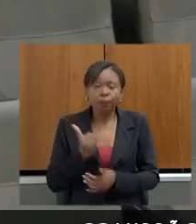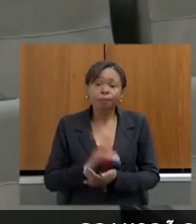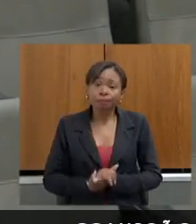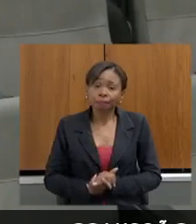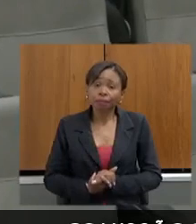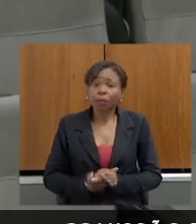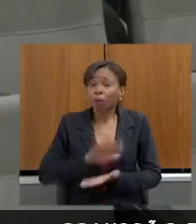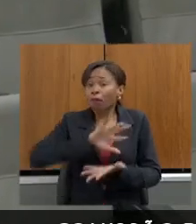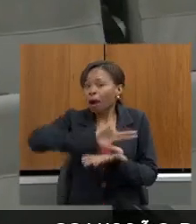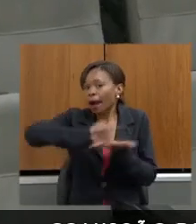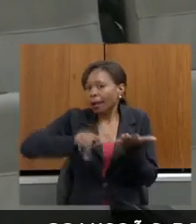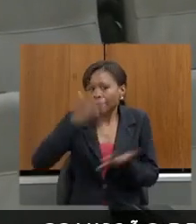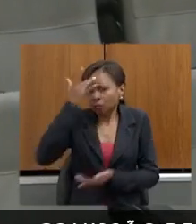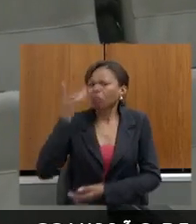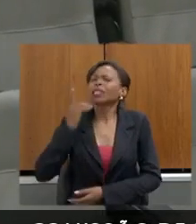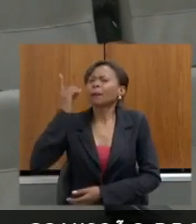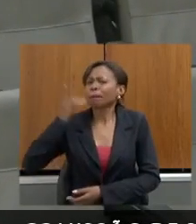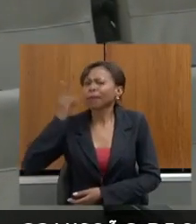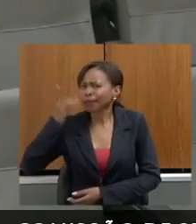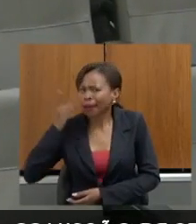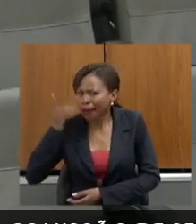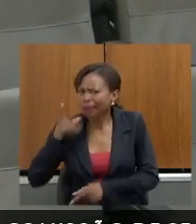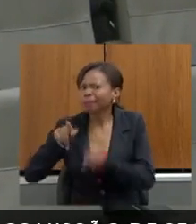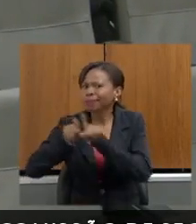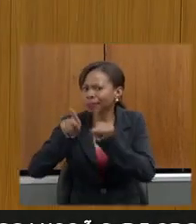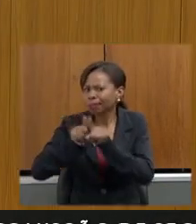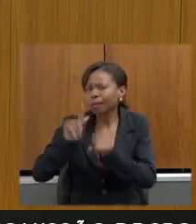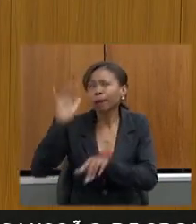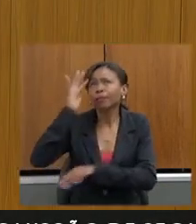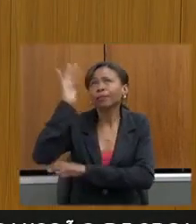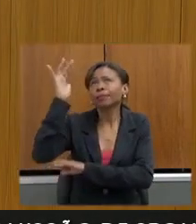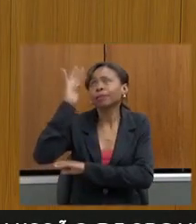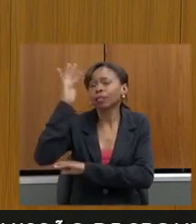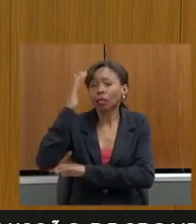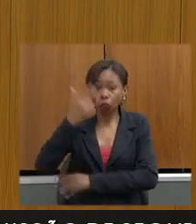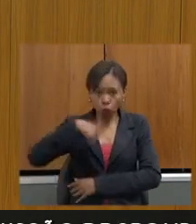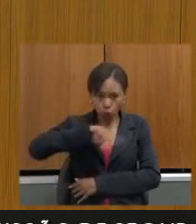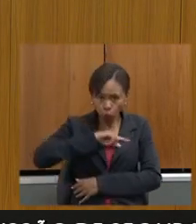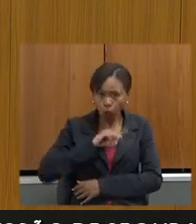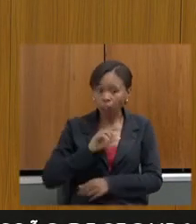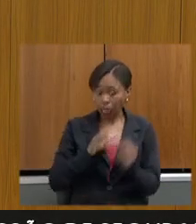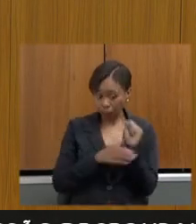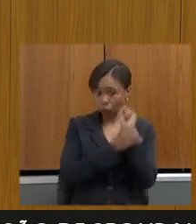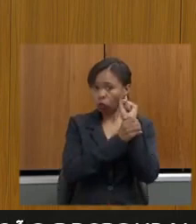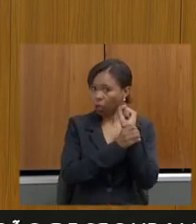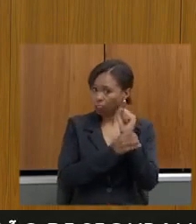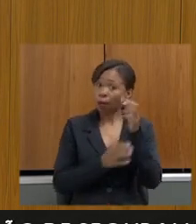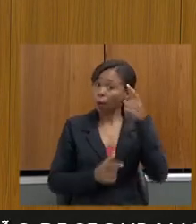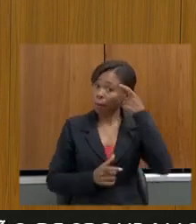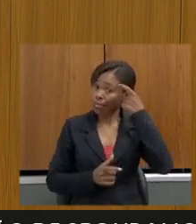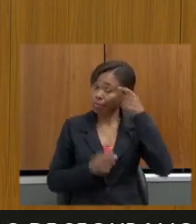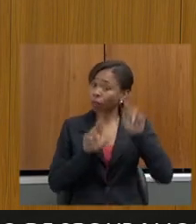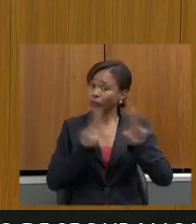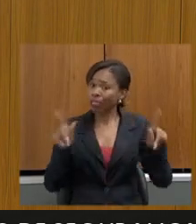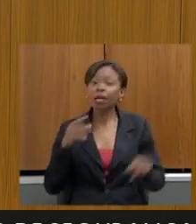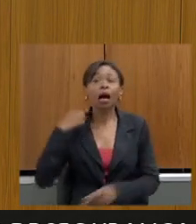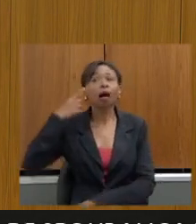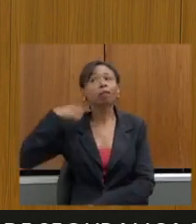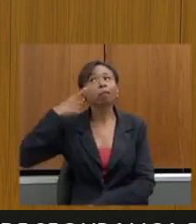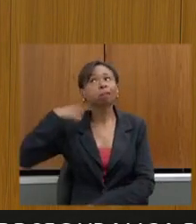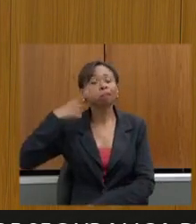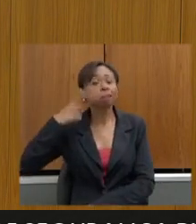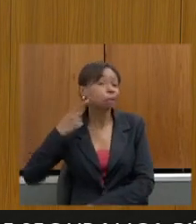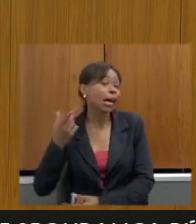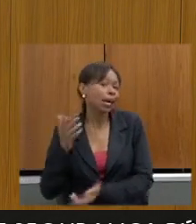eu começo por deputados deputados e deputadas né Sheila nosso som da segurança uma pensam diferente Deputado advogados